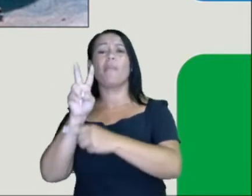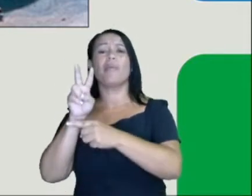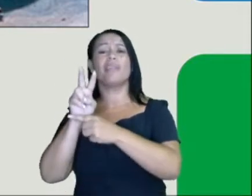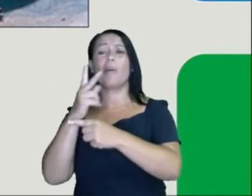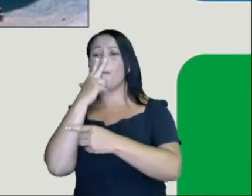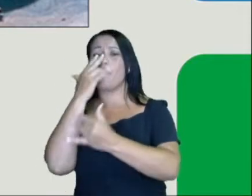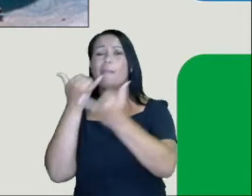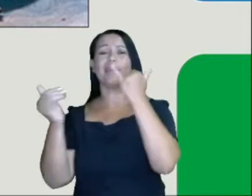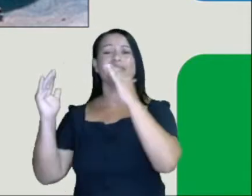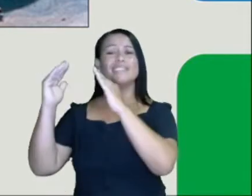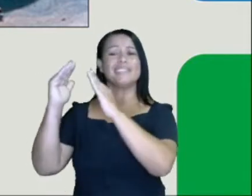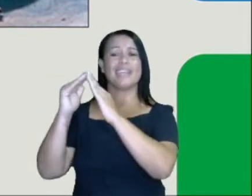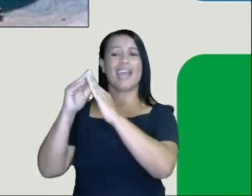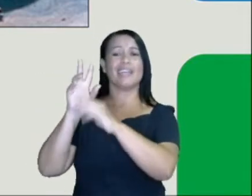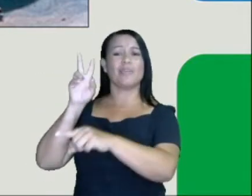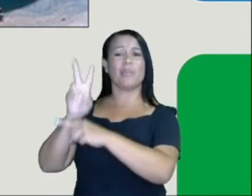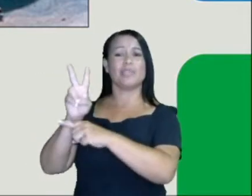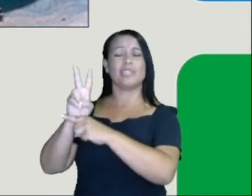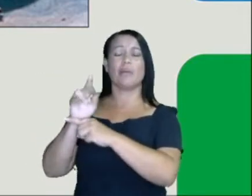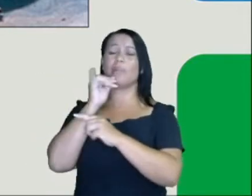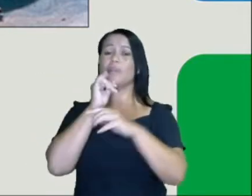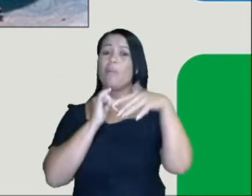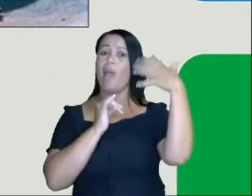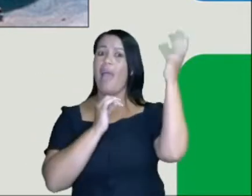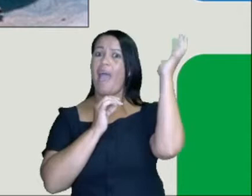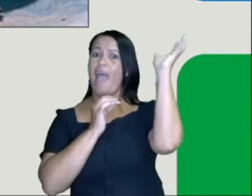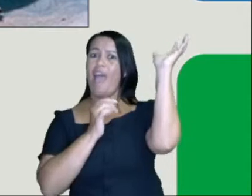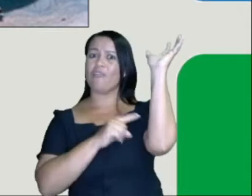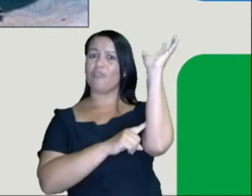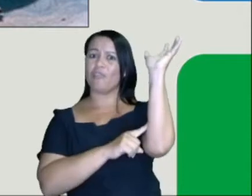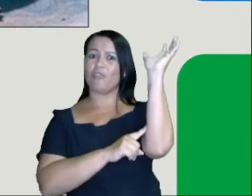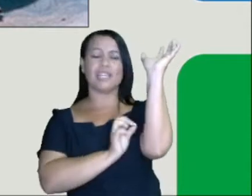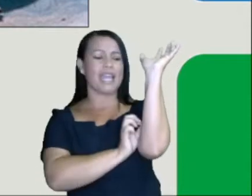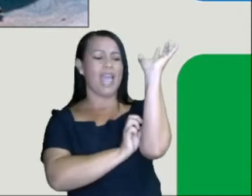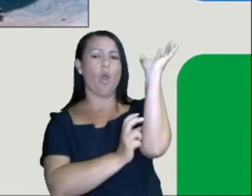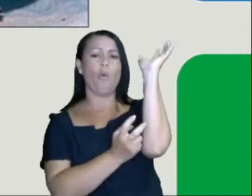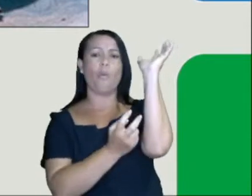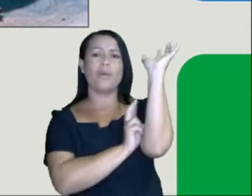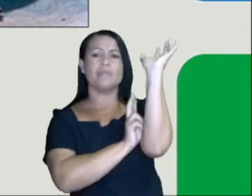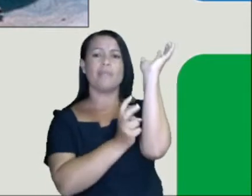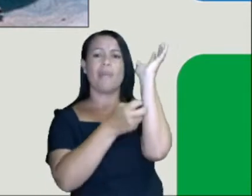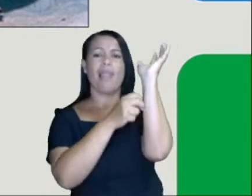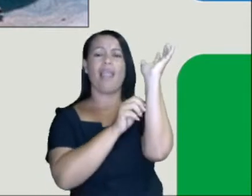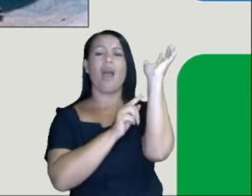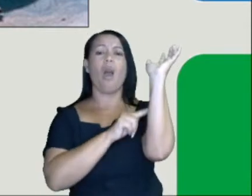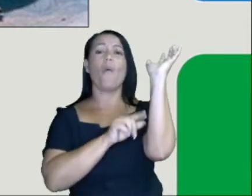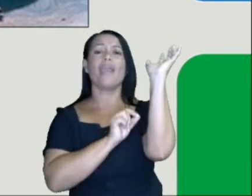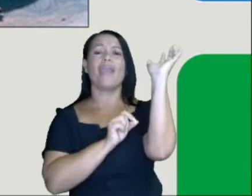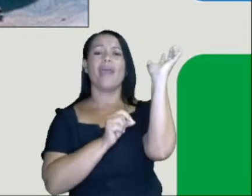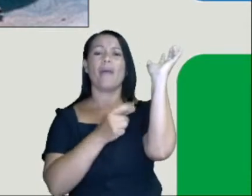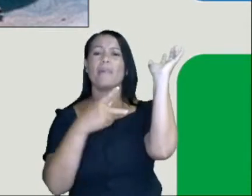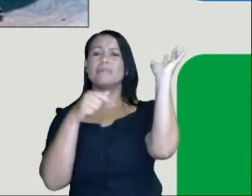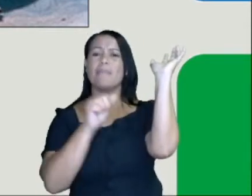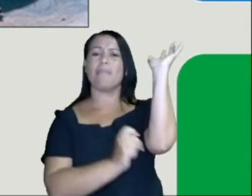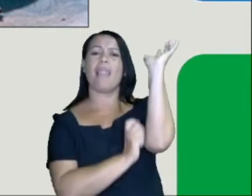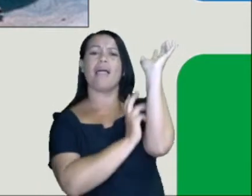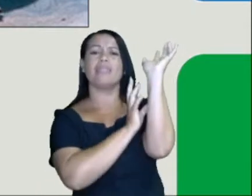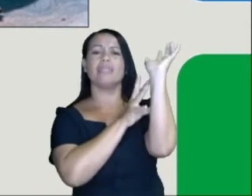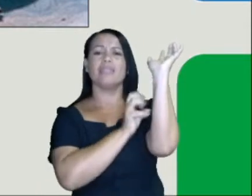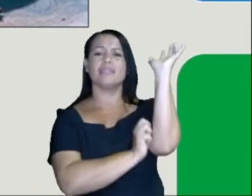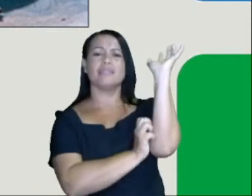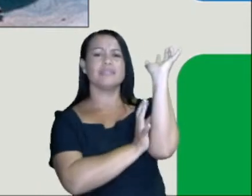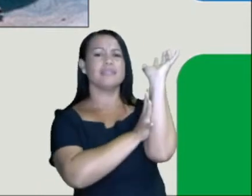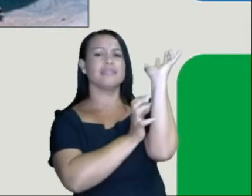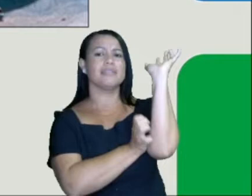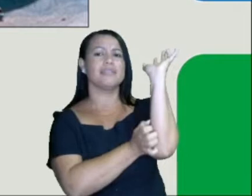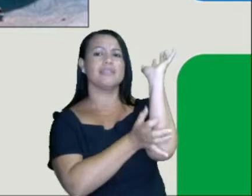são inquilinas, moram na árvore, mas somente ela se beneficia. No entanto, ela não causa prejuízo para